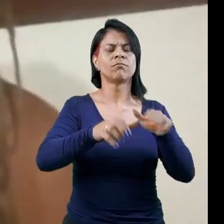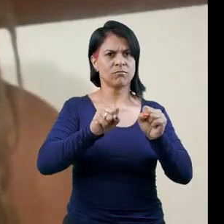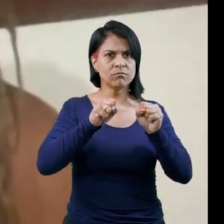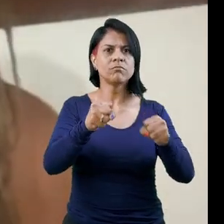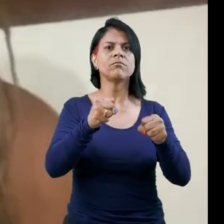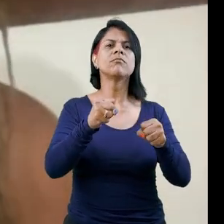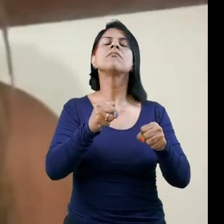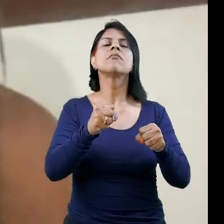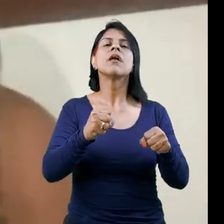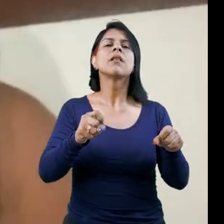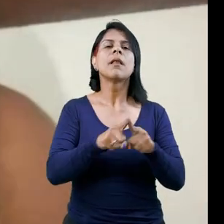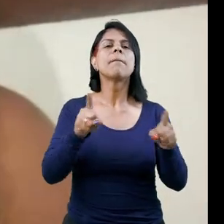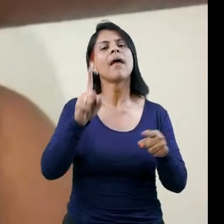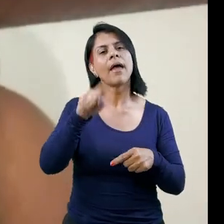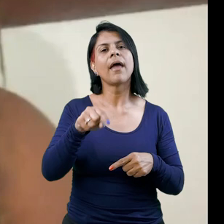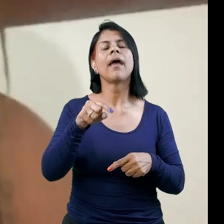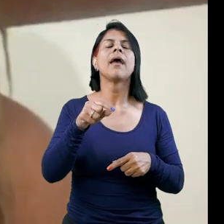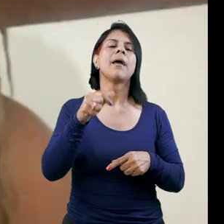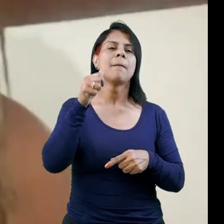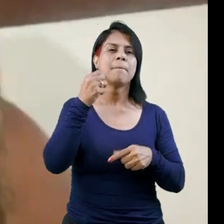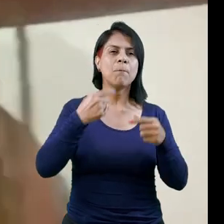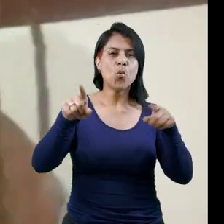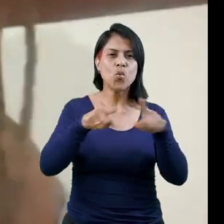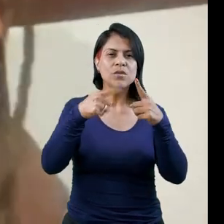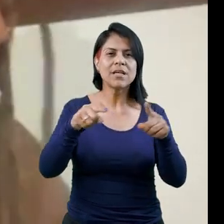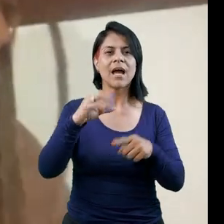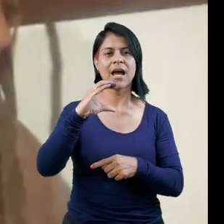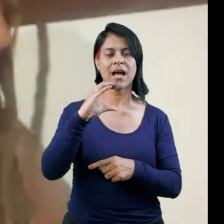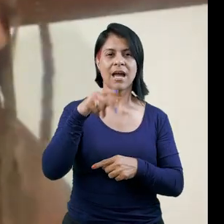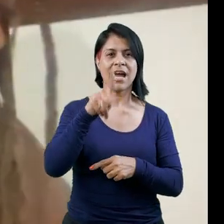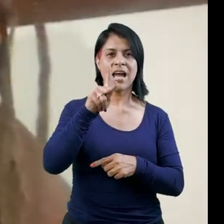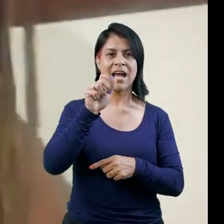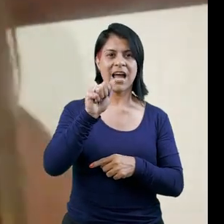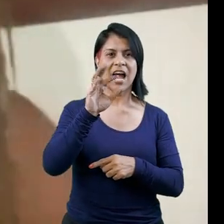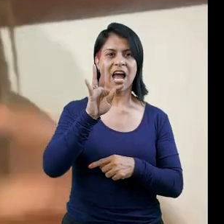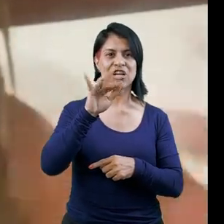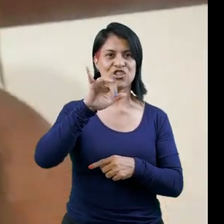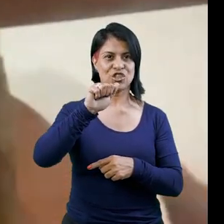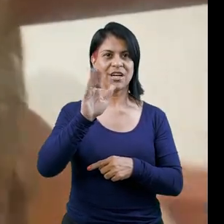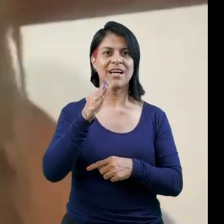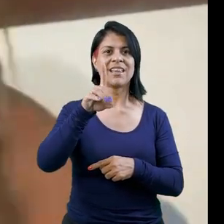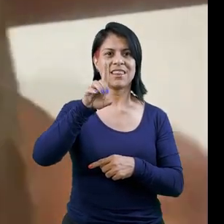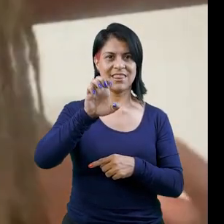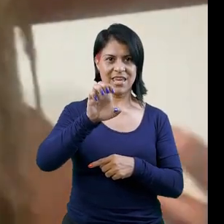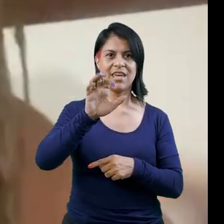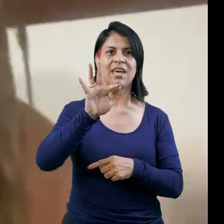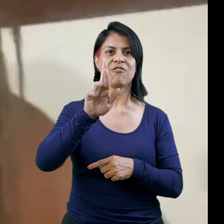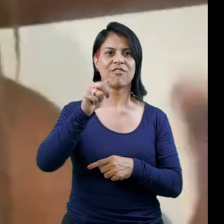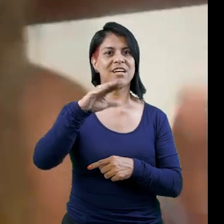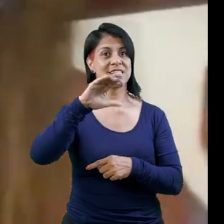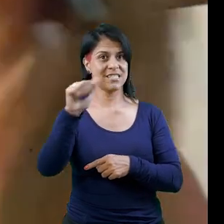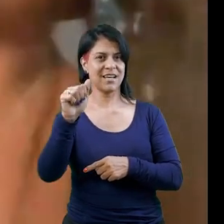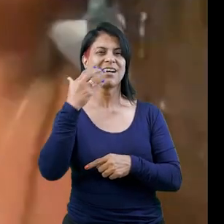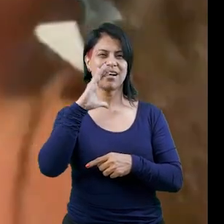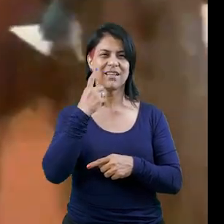nossa pisada, como canta Kátia de França. E também, se eu errar alguma coisa, porque a gente erra, tá?